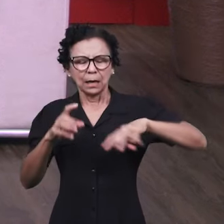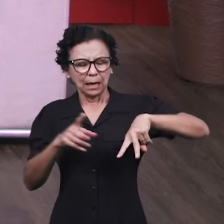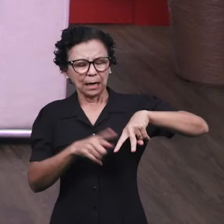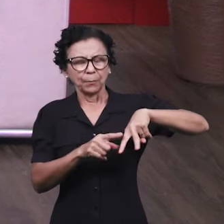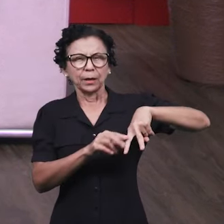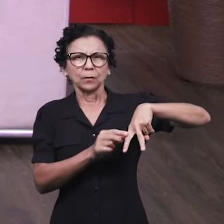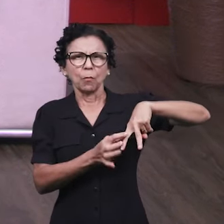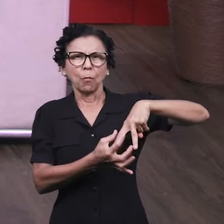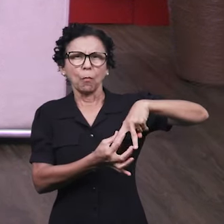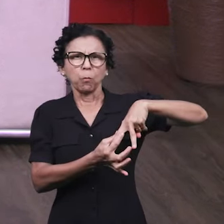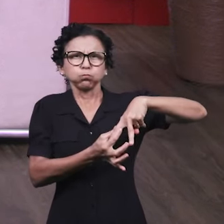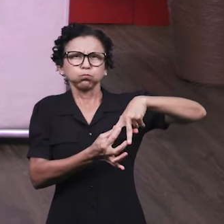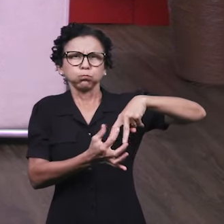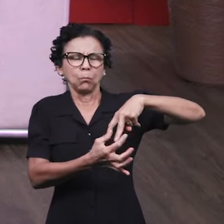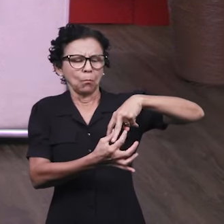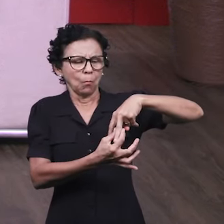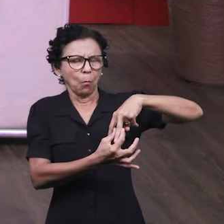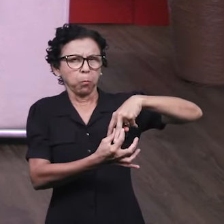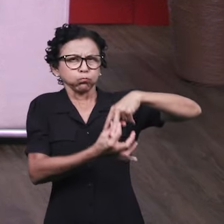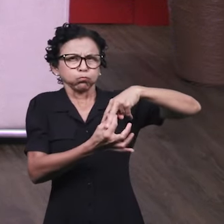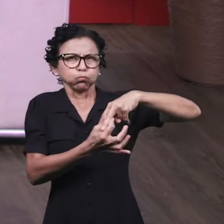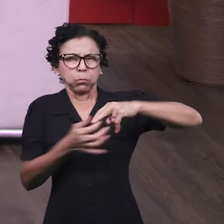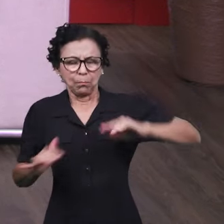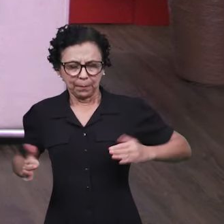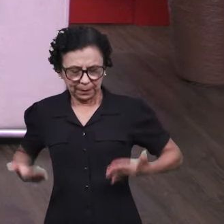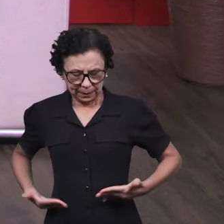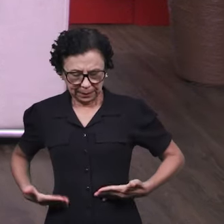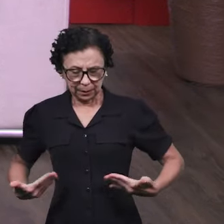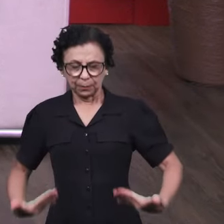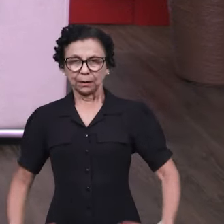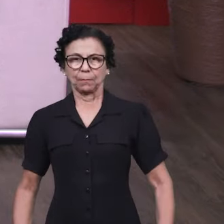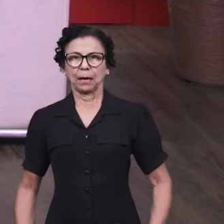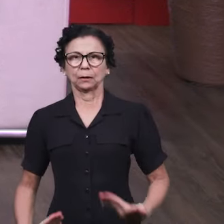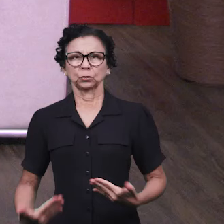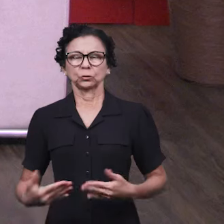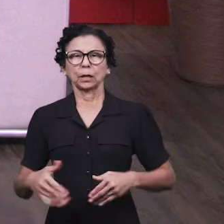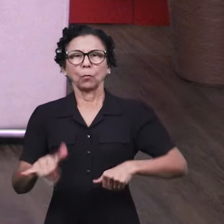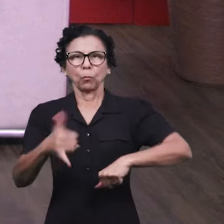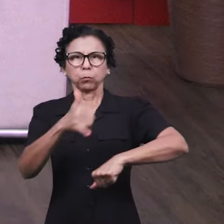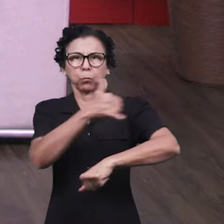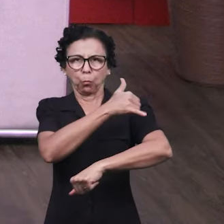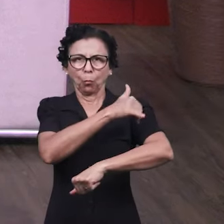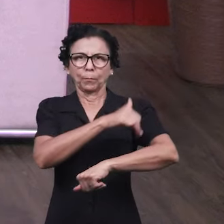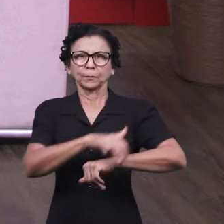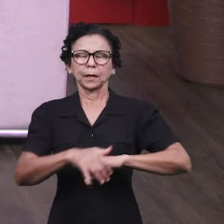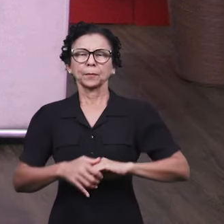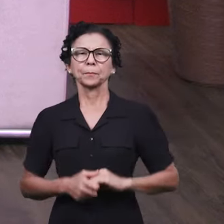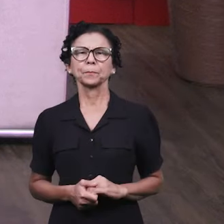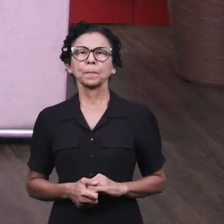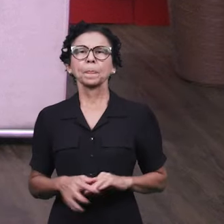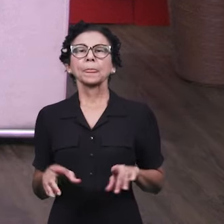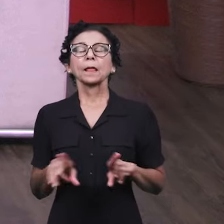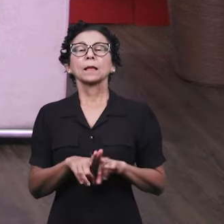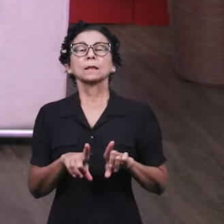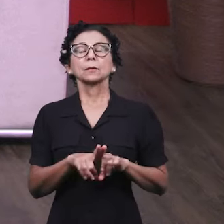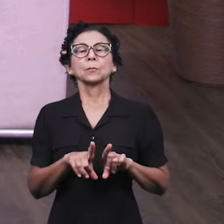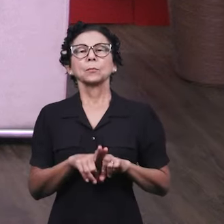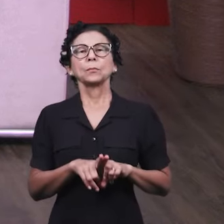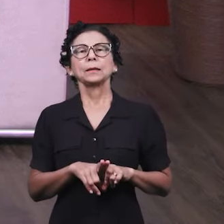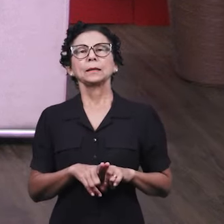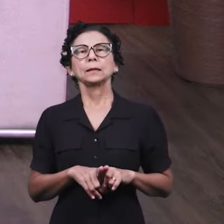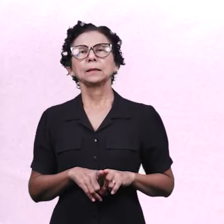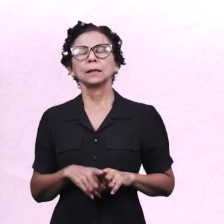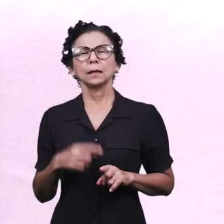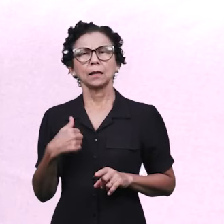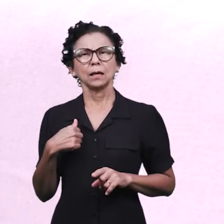aspectos mais flácidos nessas regiões é um outro sintoma muito frequente também que inclusive e